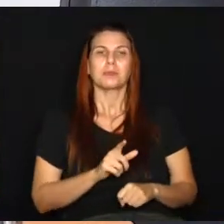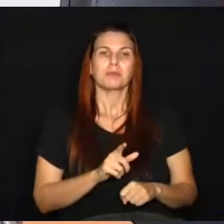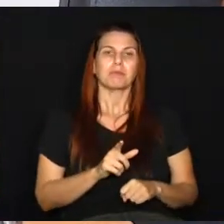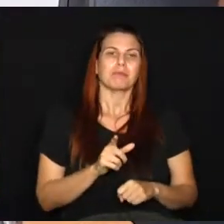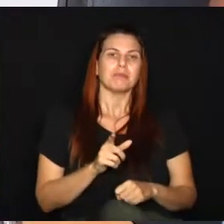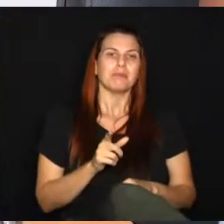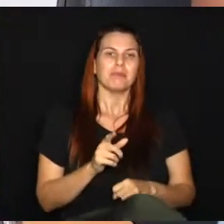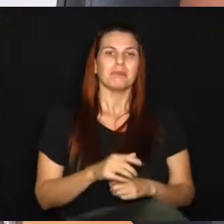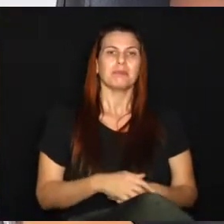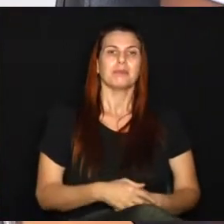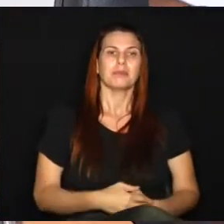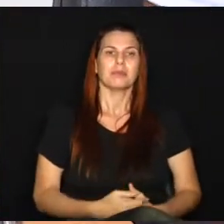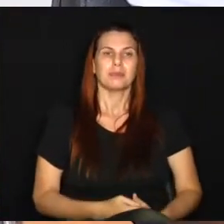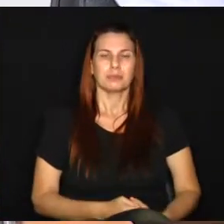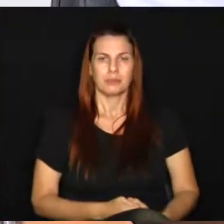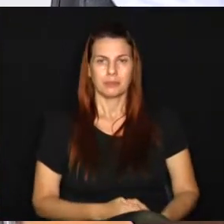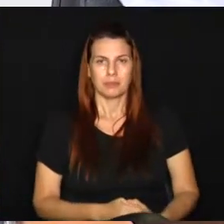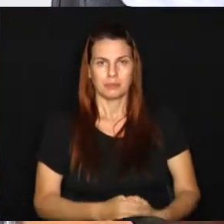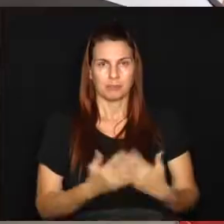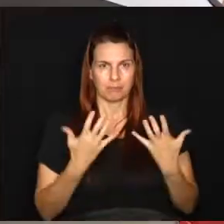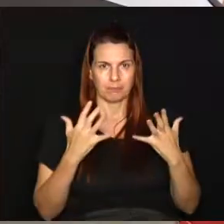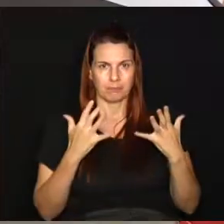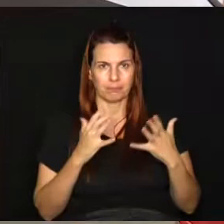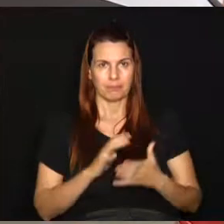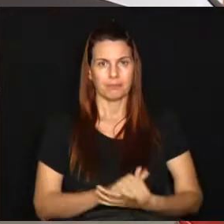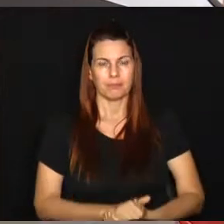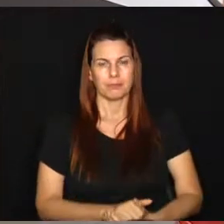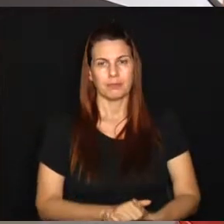isso. Obrigada, gente.